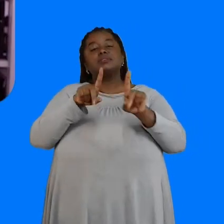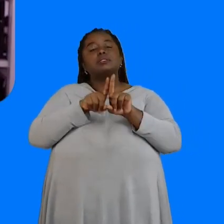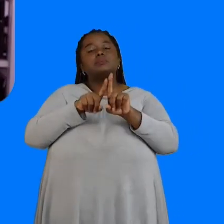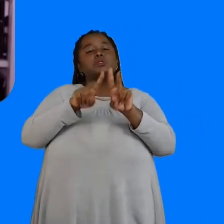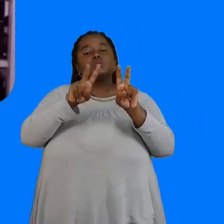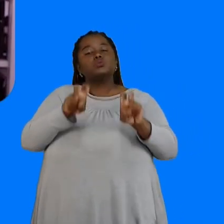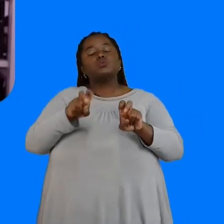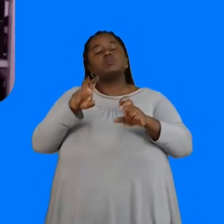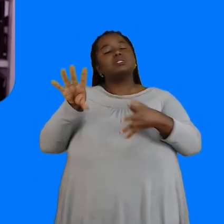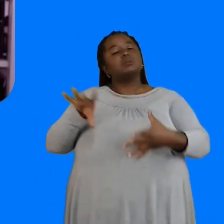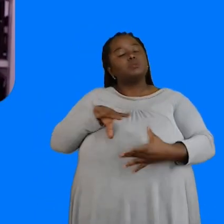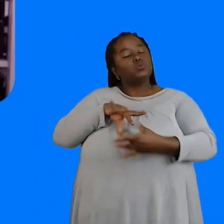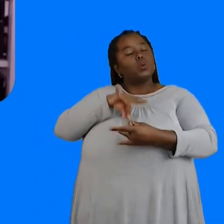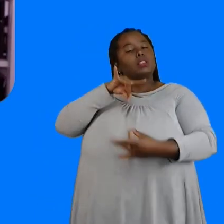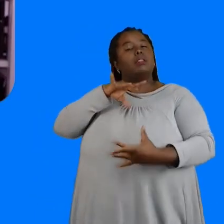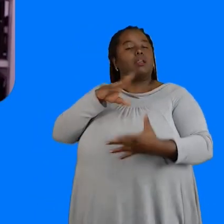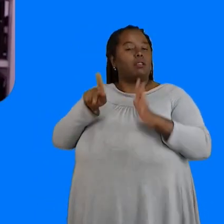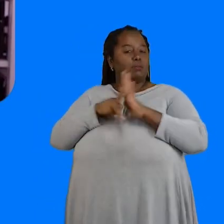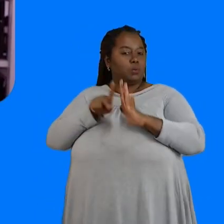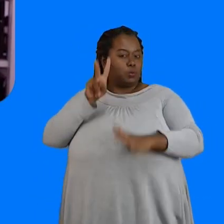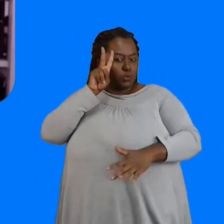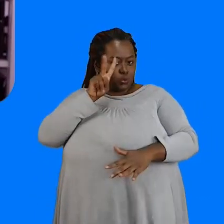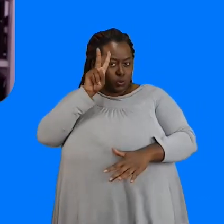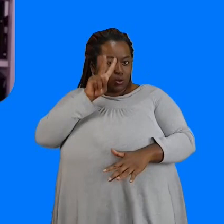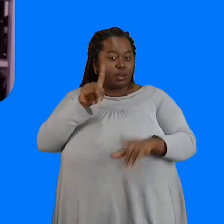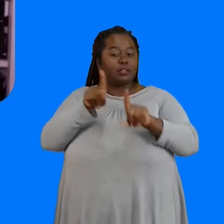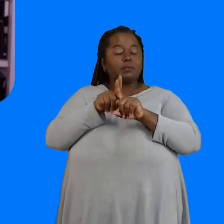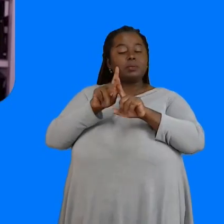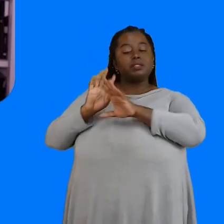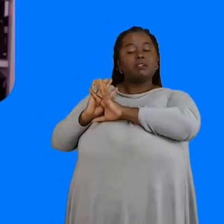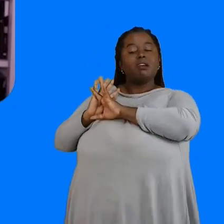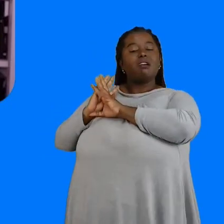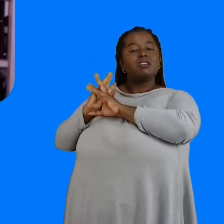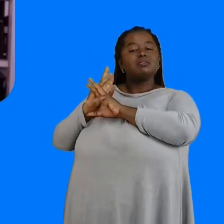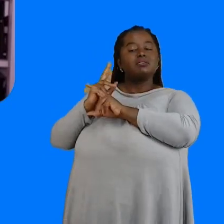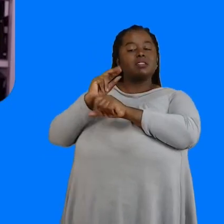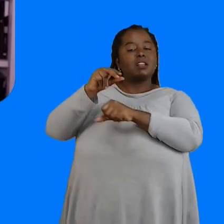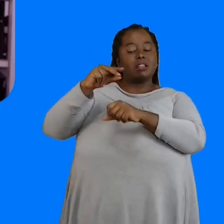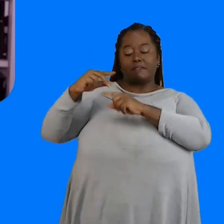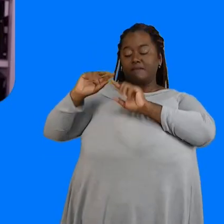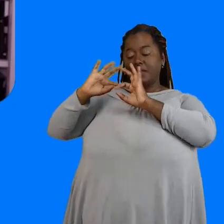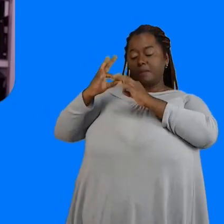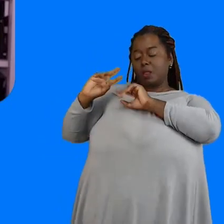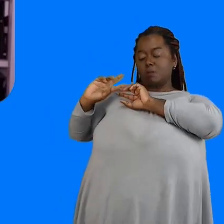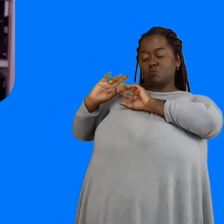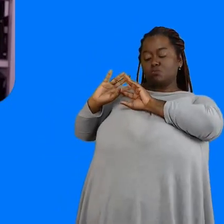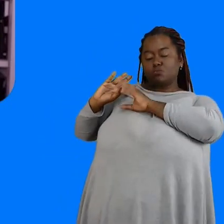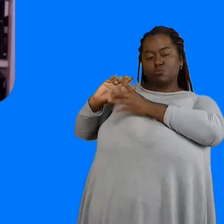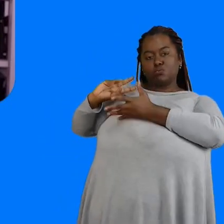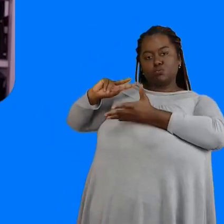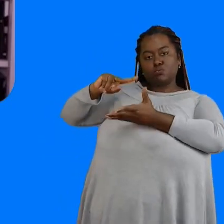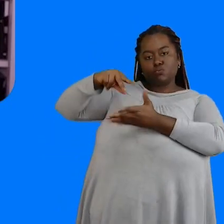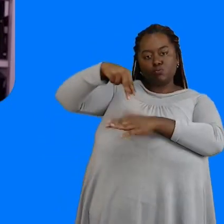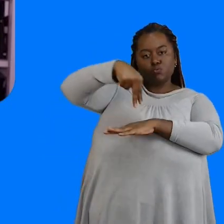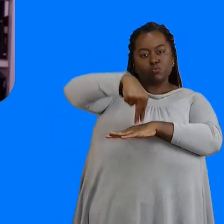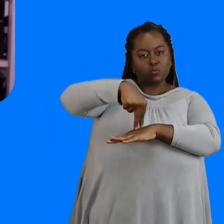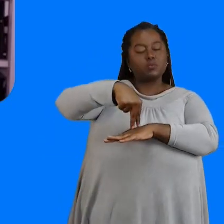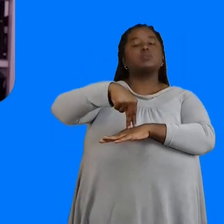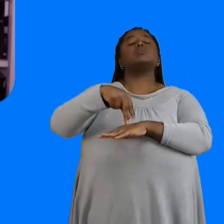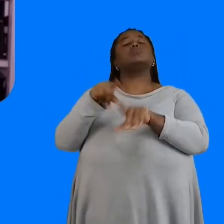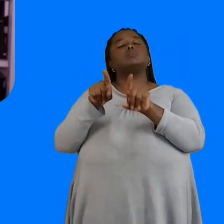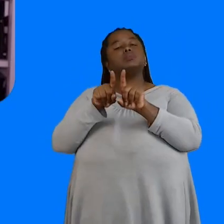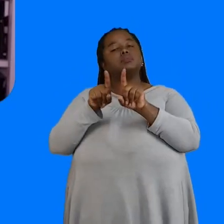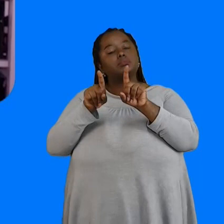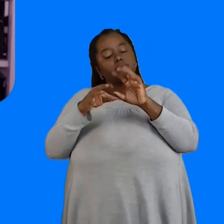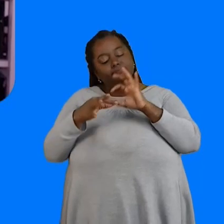história, essa dimensão da ancestralidade que já vem de trás e que nos permite conectar com algo mais profundo,